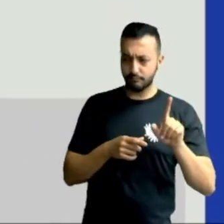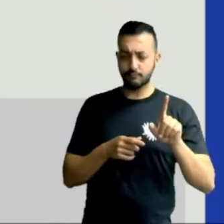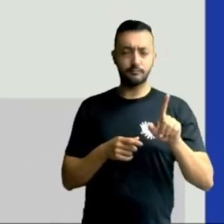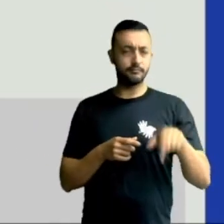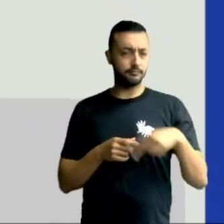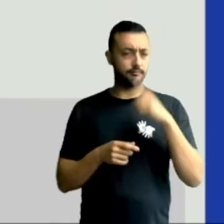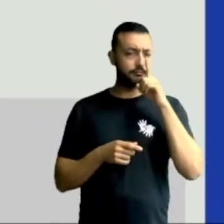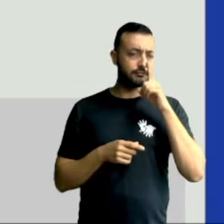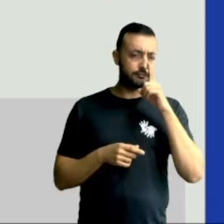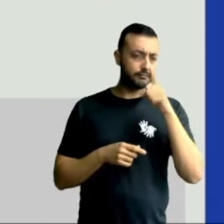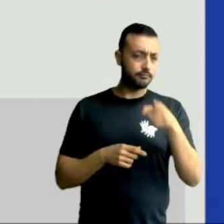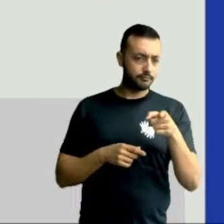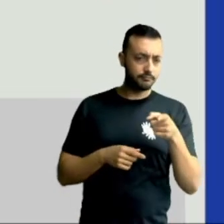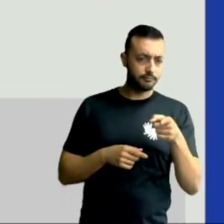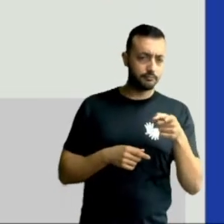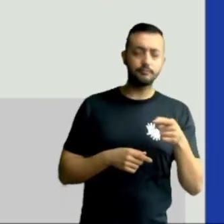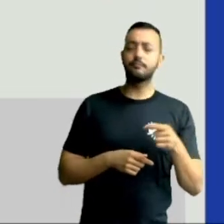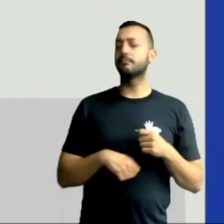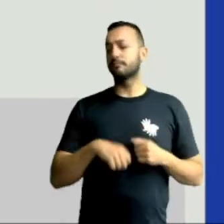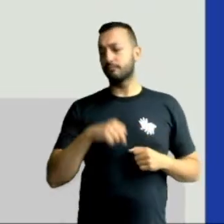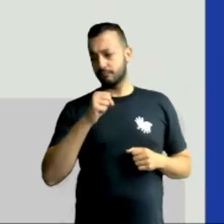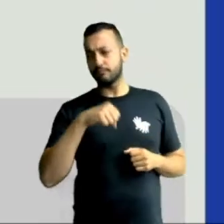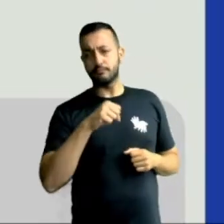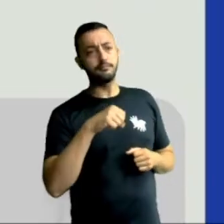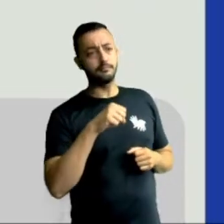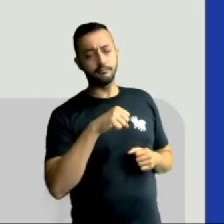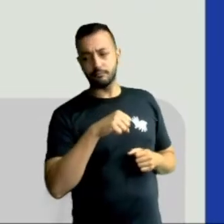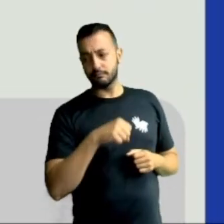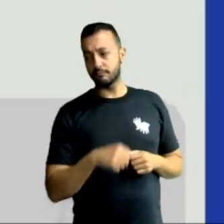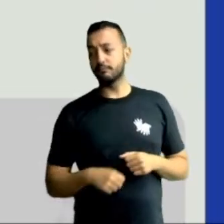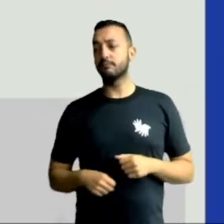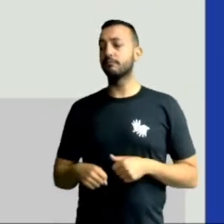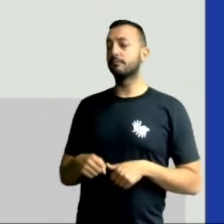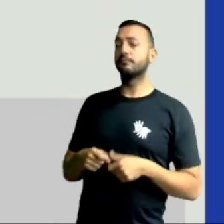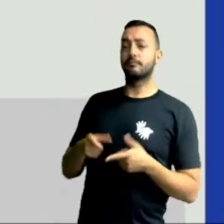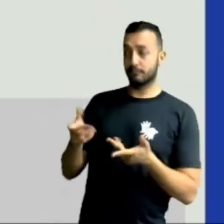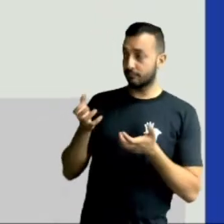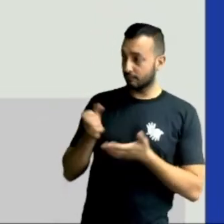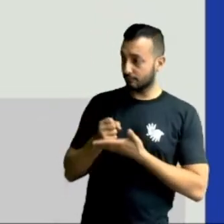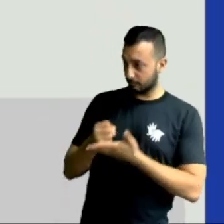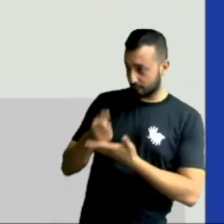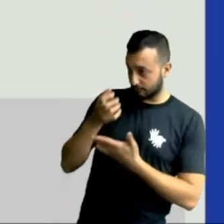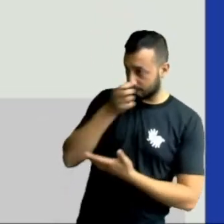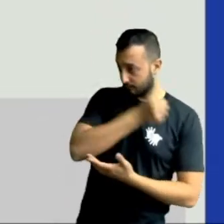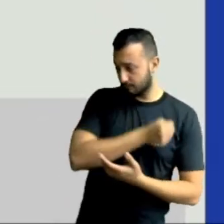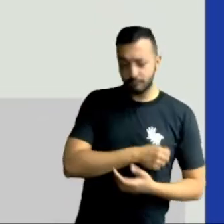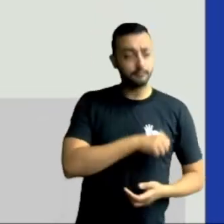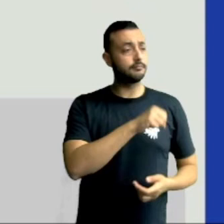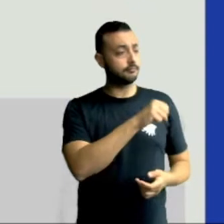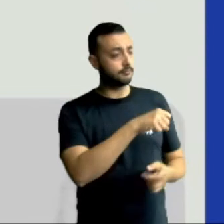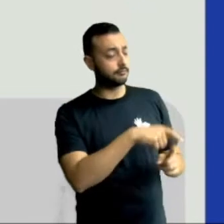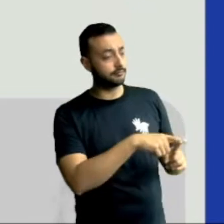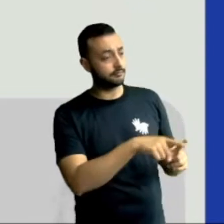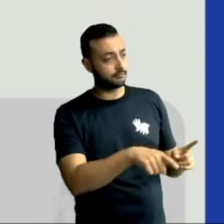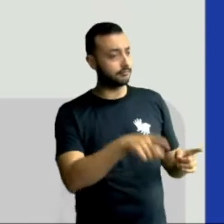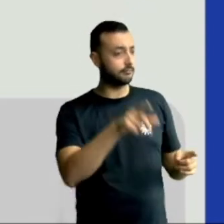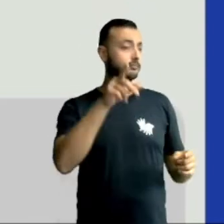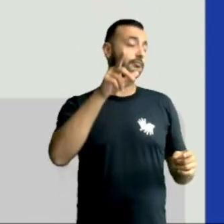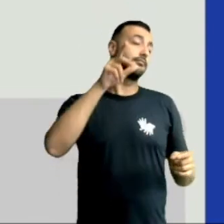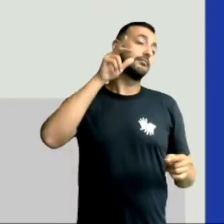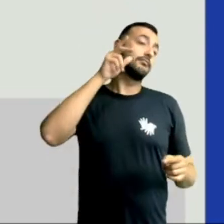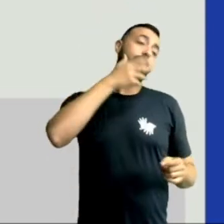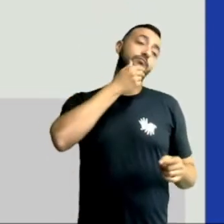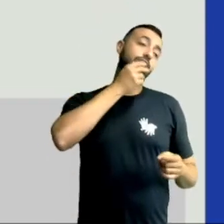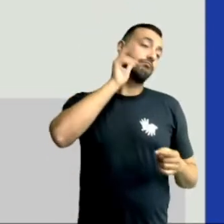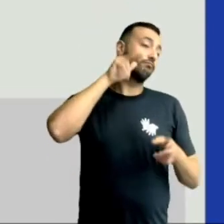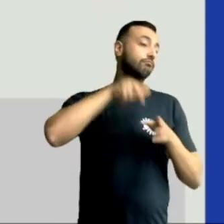em perigo? Sim. Segundo quadrinho. Gostaria de ser salva? Sim, mas só por um cavaleiro